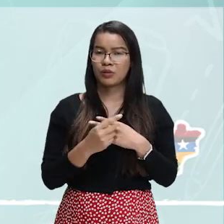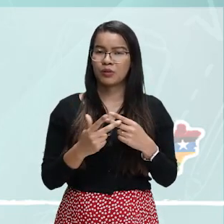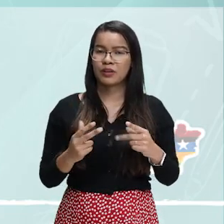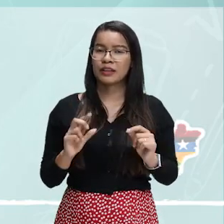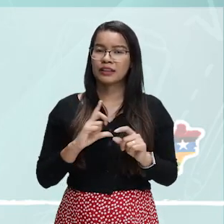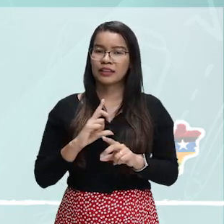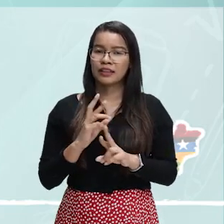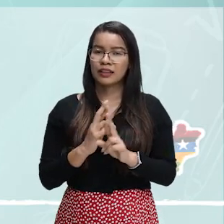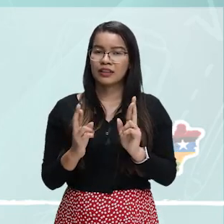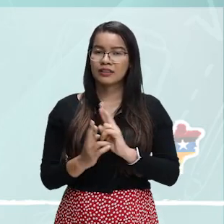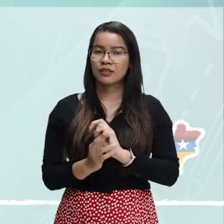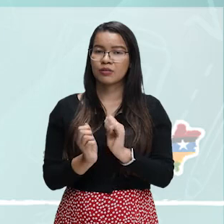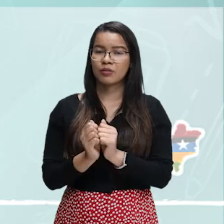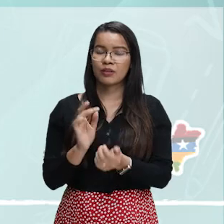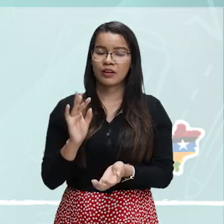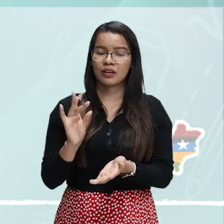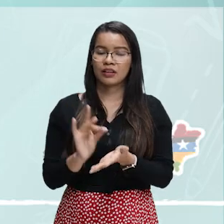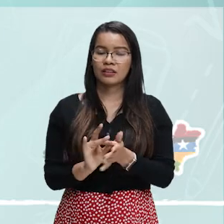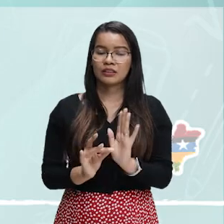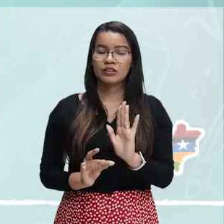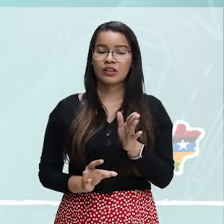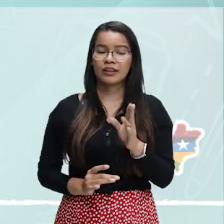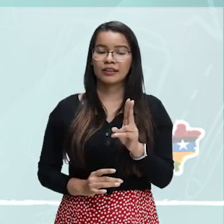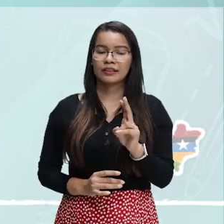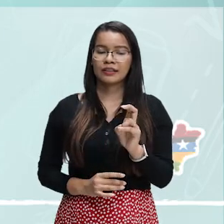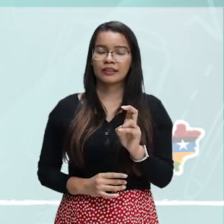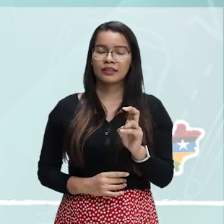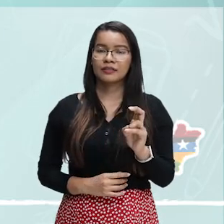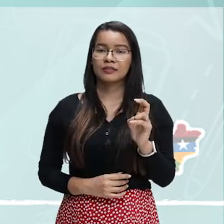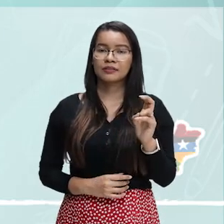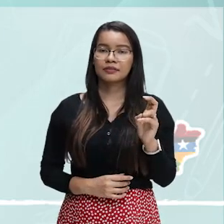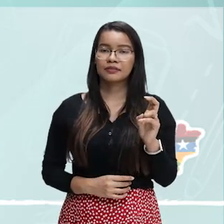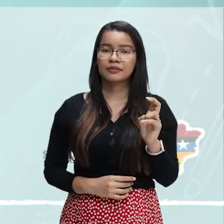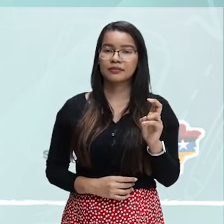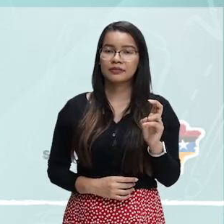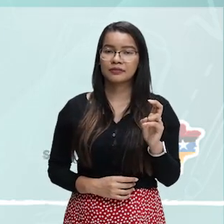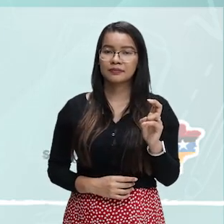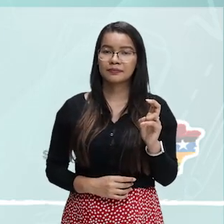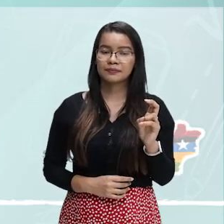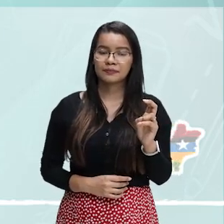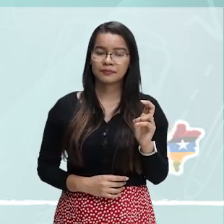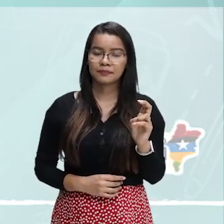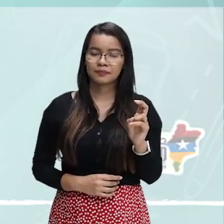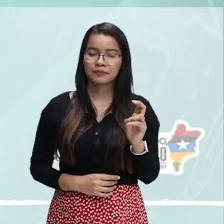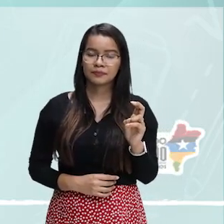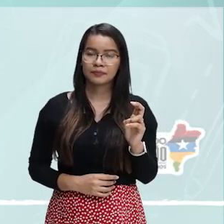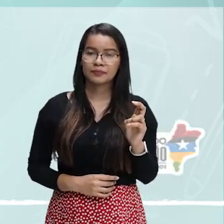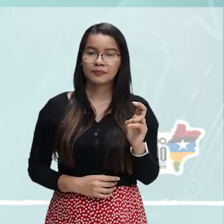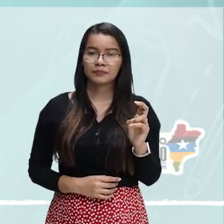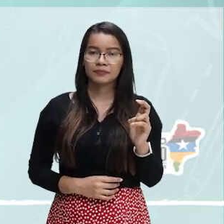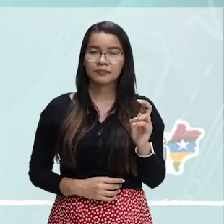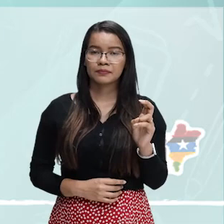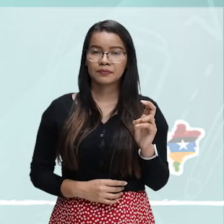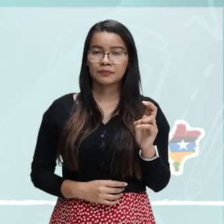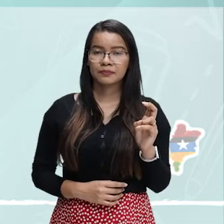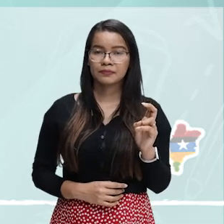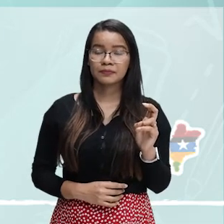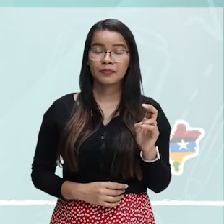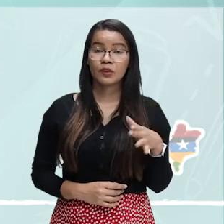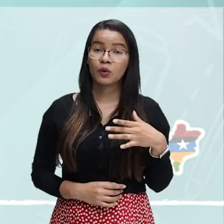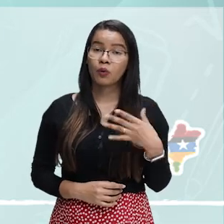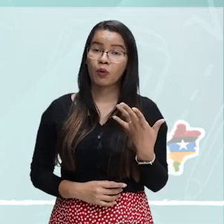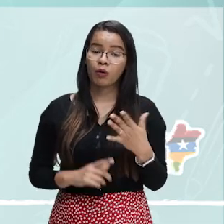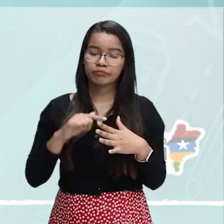ver com o realismo. E a quinta diz que o realismo surgiu na segunda metade do século XX.